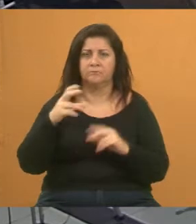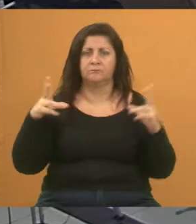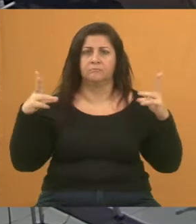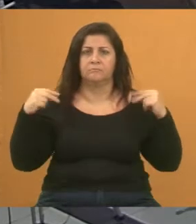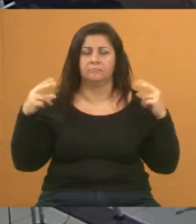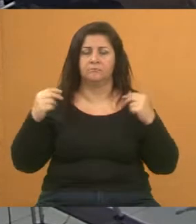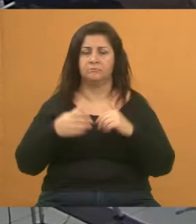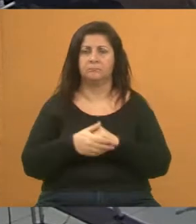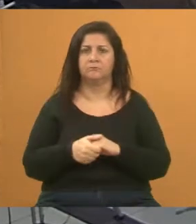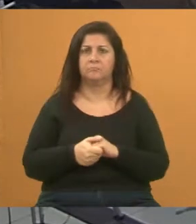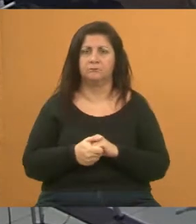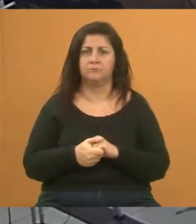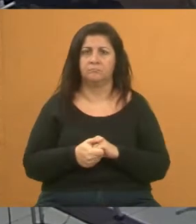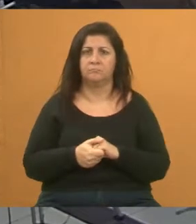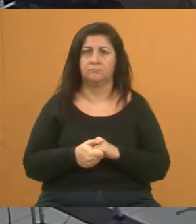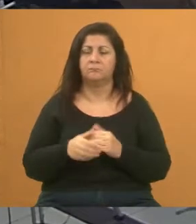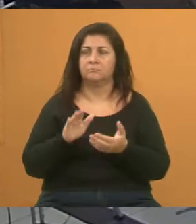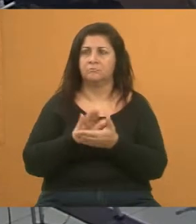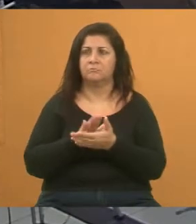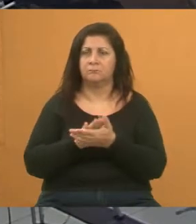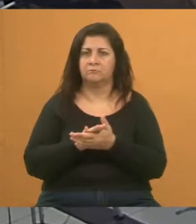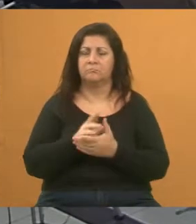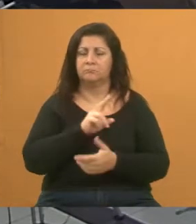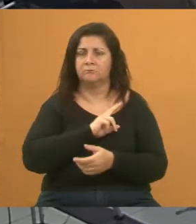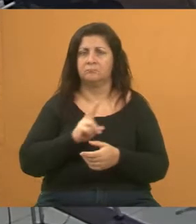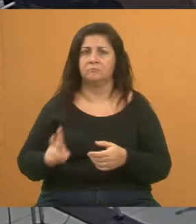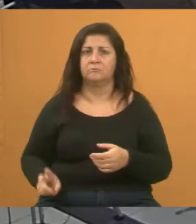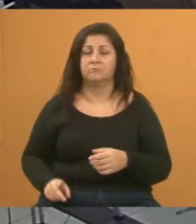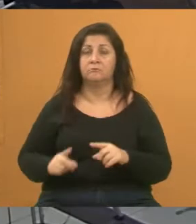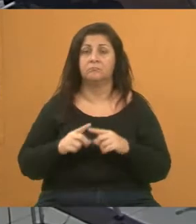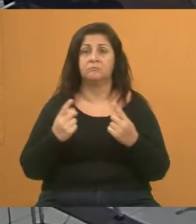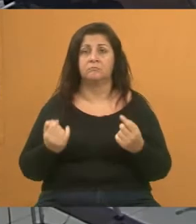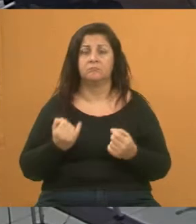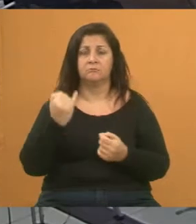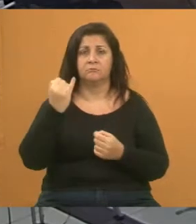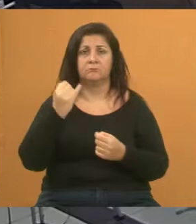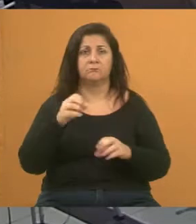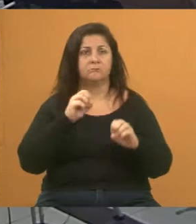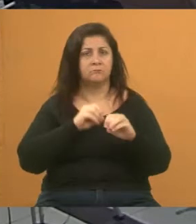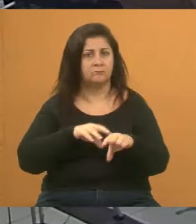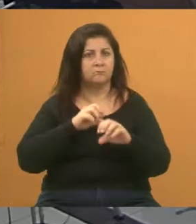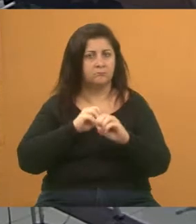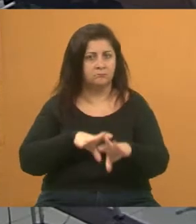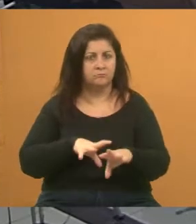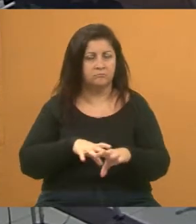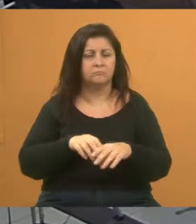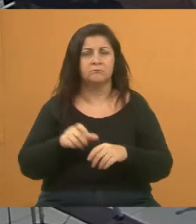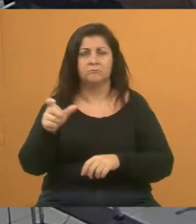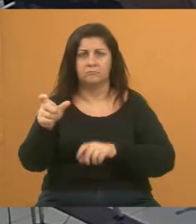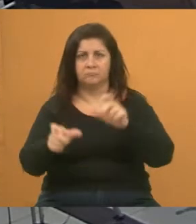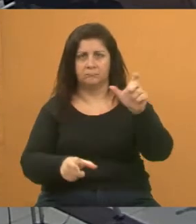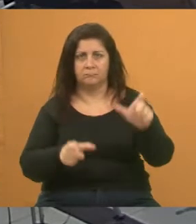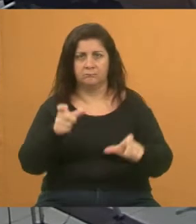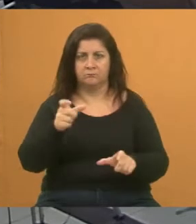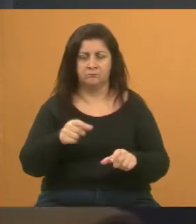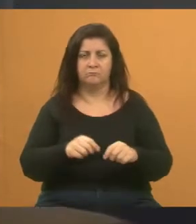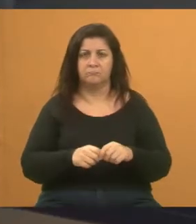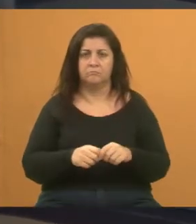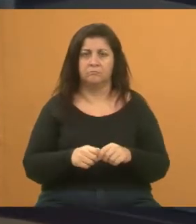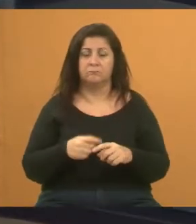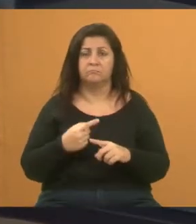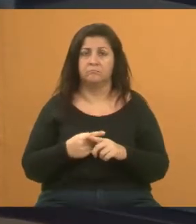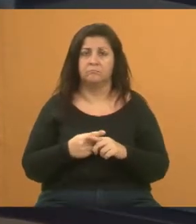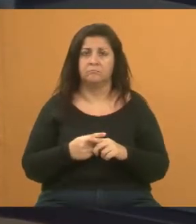Só justificando meu voto, queria também parabenizar a vereadora, mas eu acho que a importância da conscientização das pessoas e o meio